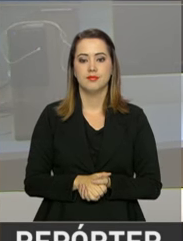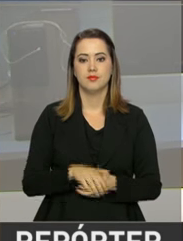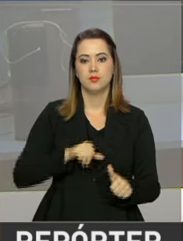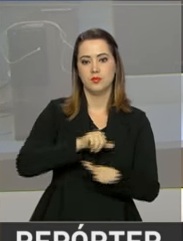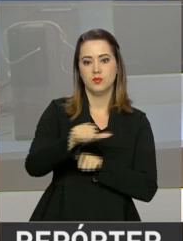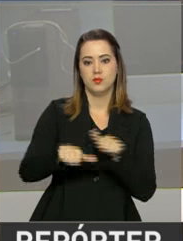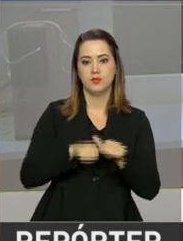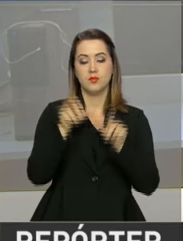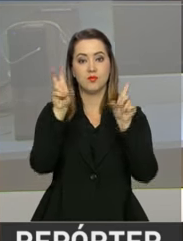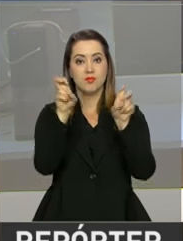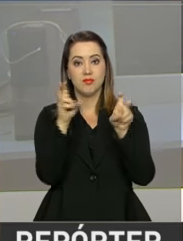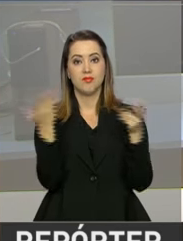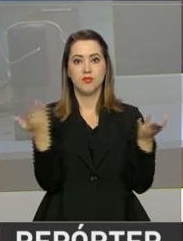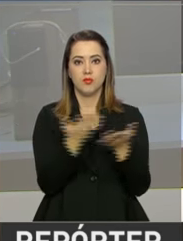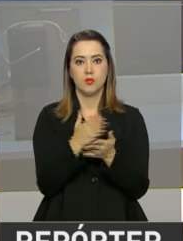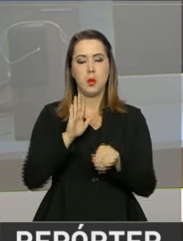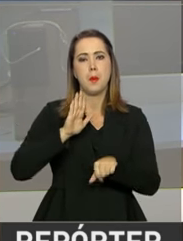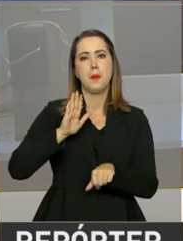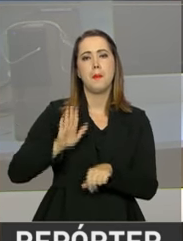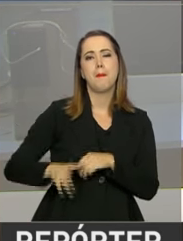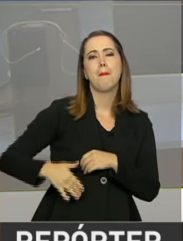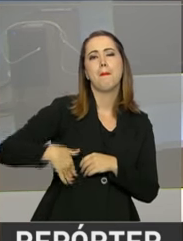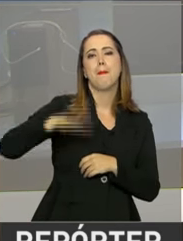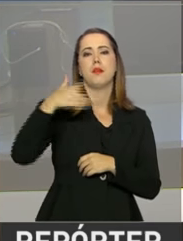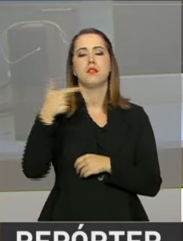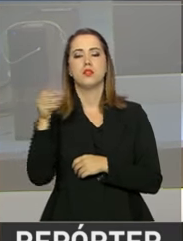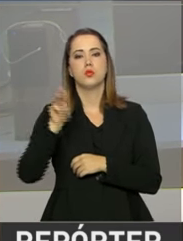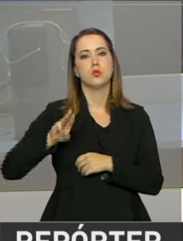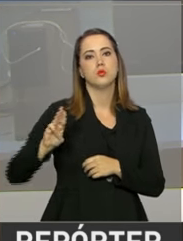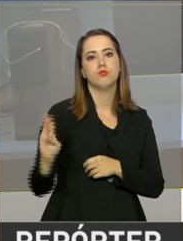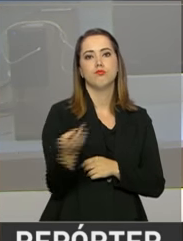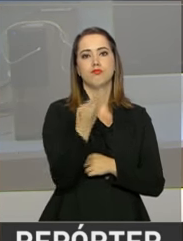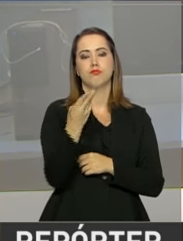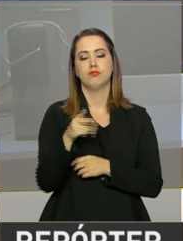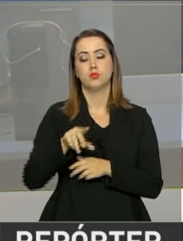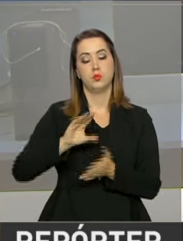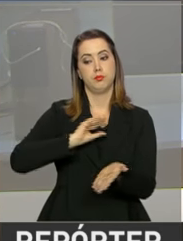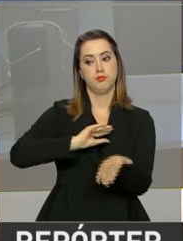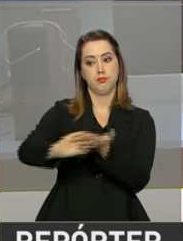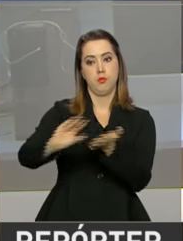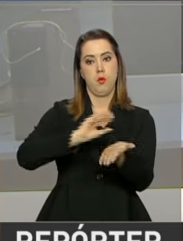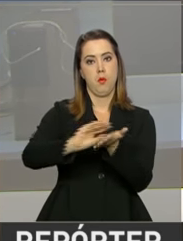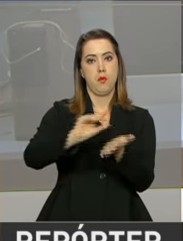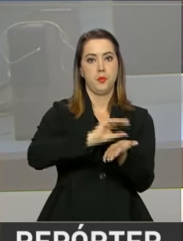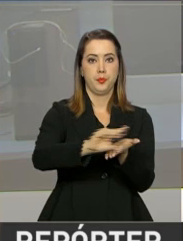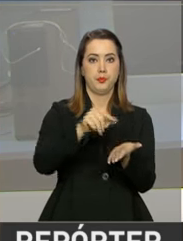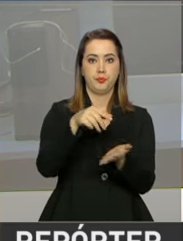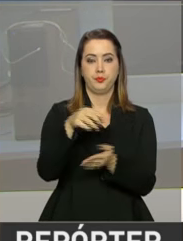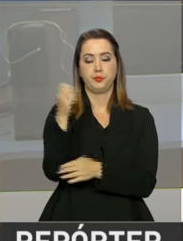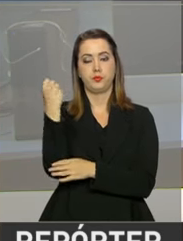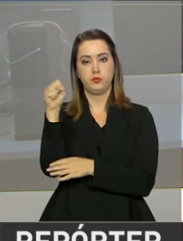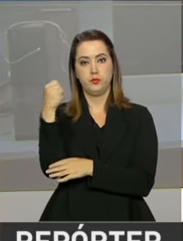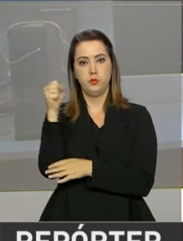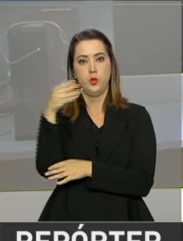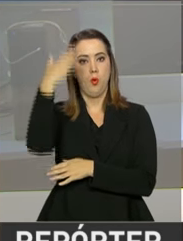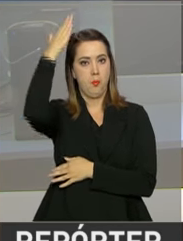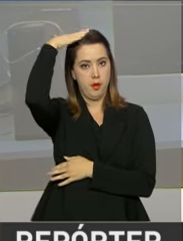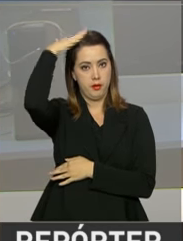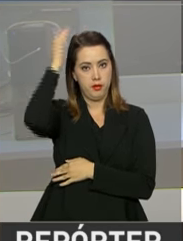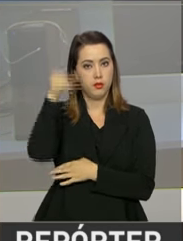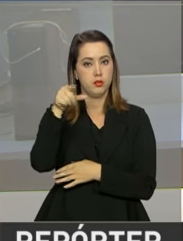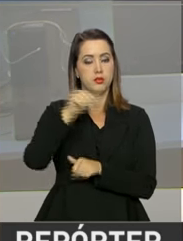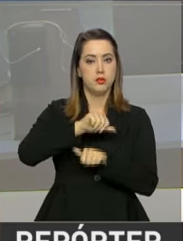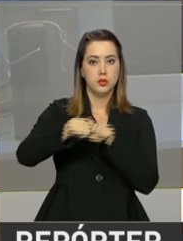Mudar de assunto. Então, mais de R$ 2 milhões deais serão repassados para os estados do Rio Grande do Sul e do Paraná. O dinheiro vai ser usado na